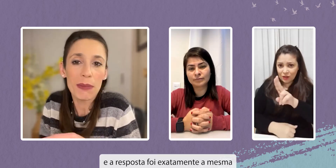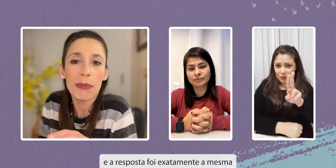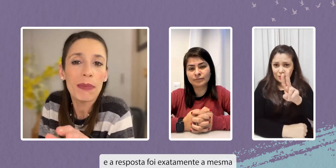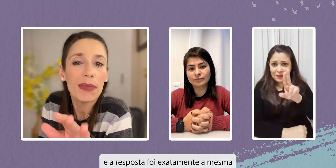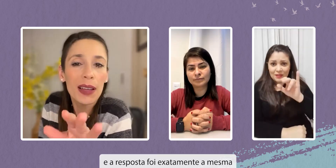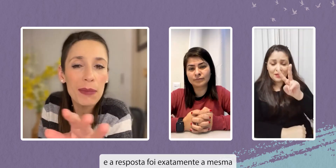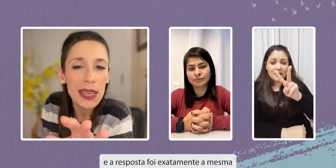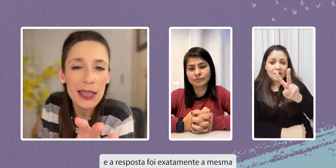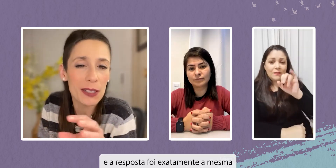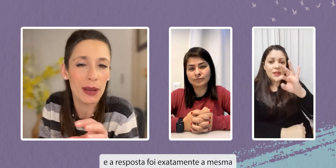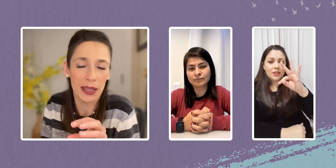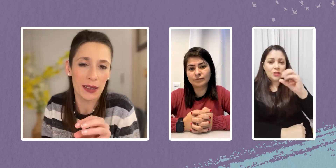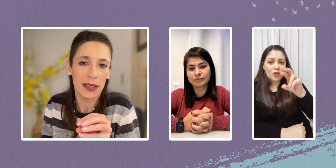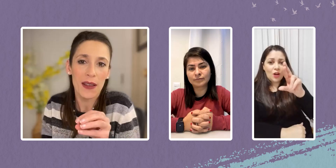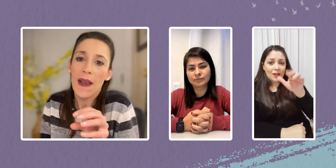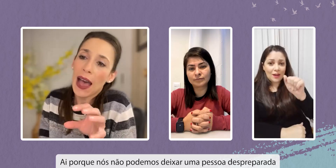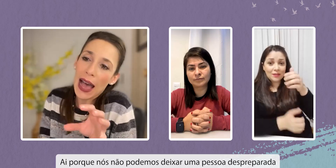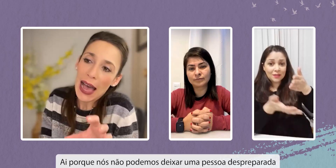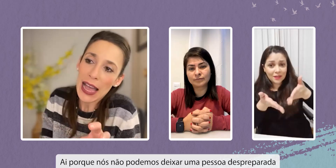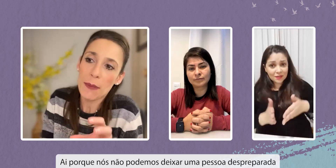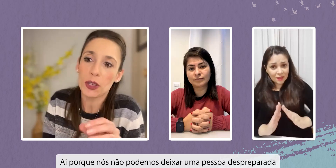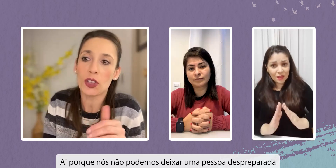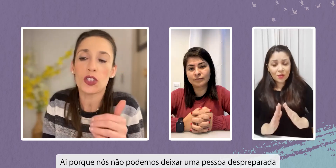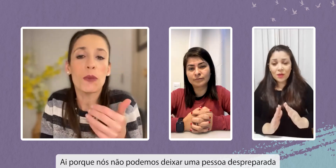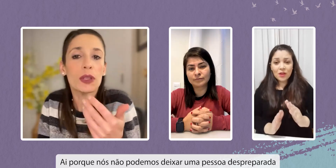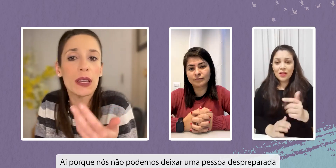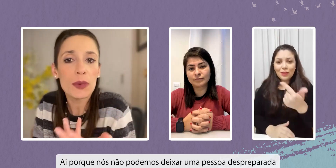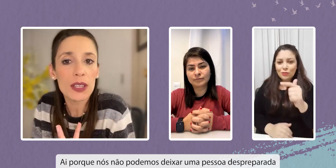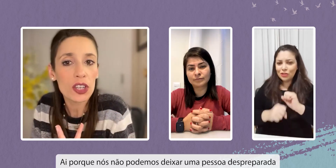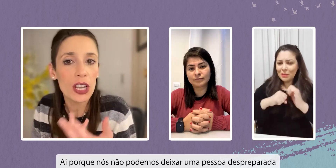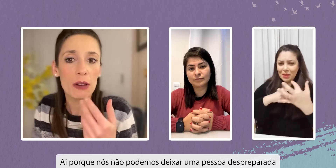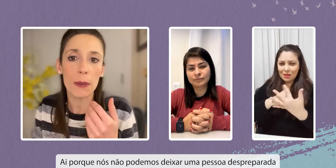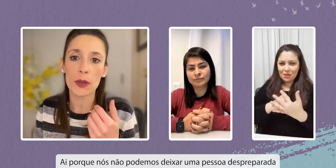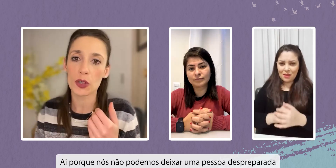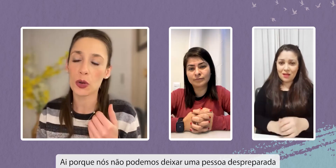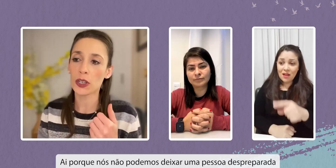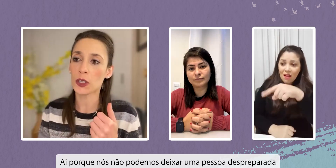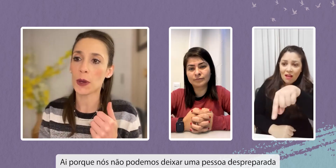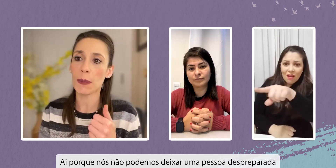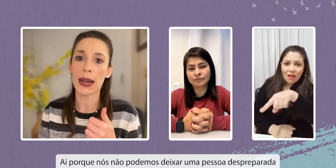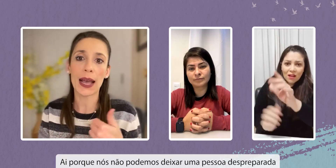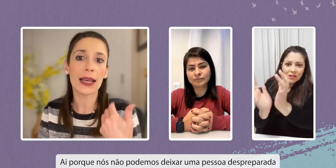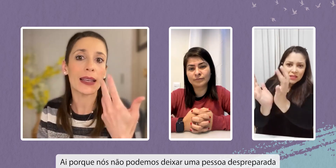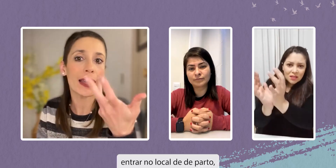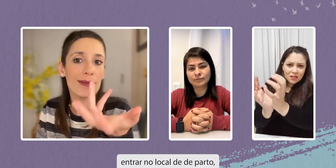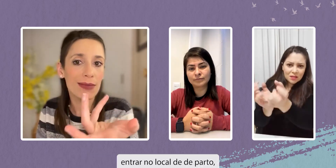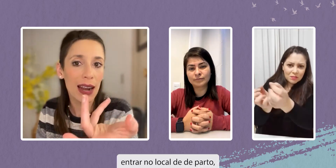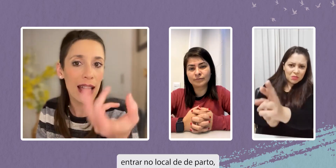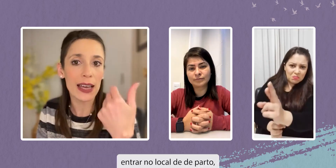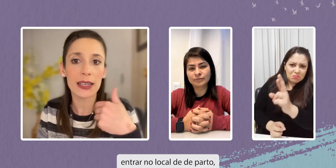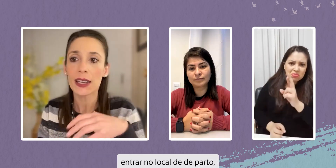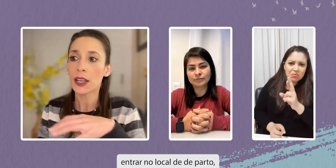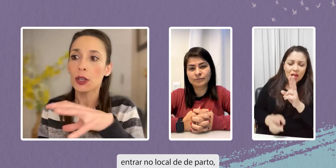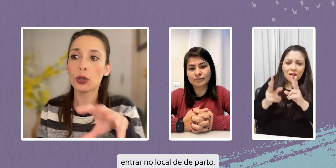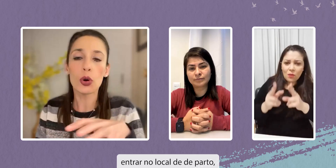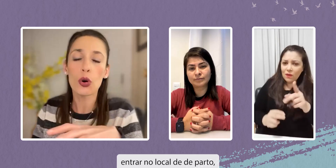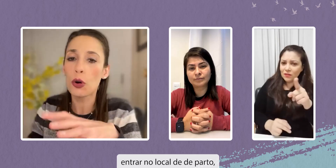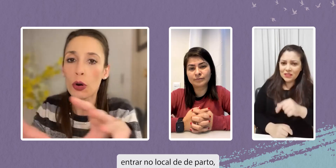exatamente a mesma. É porque nós não podemos deixar uma pessoa despreparada